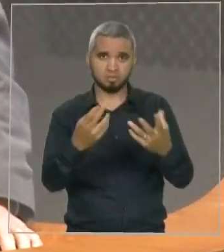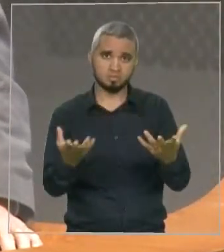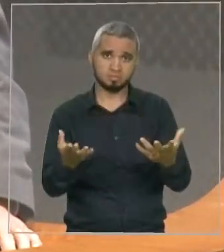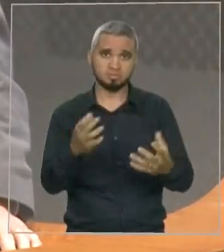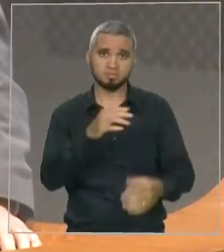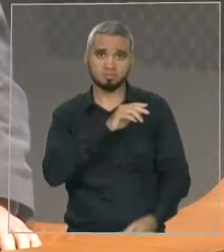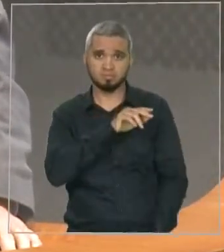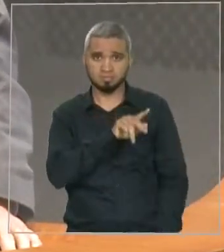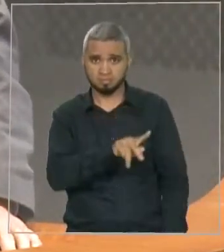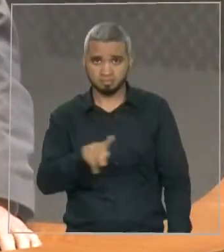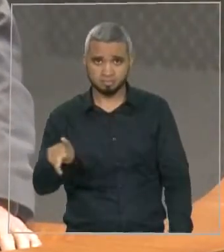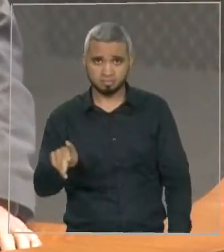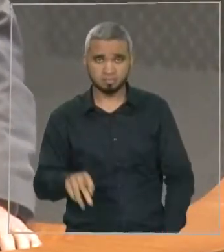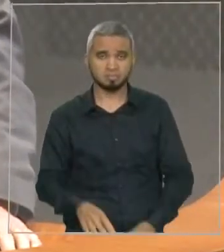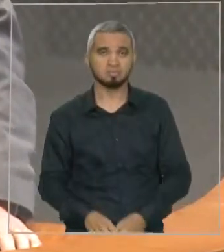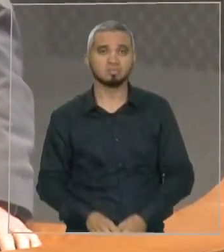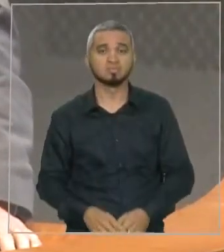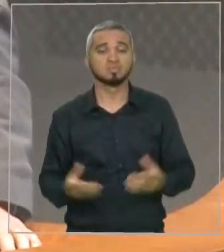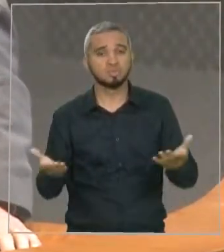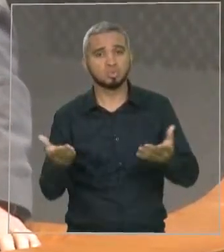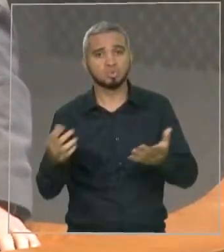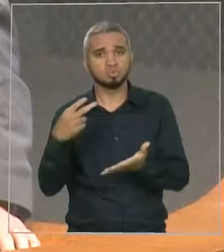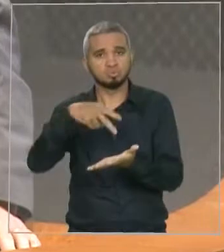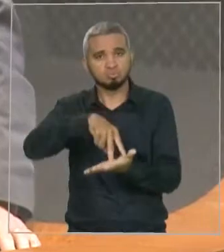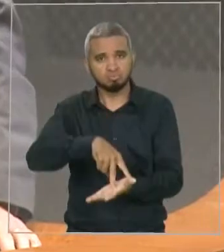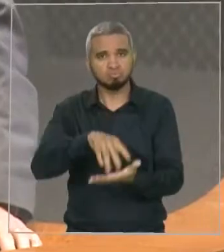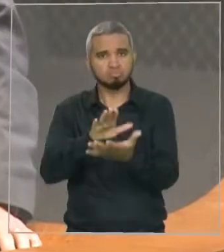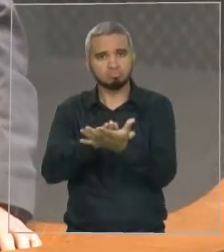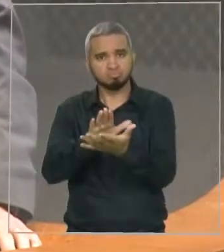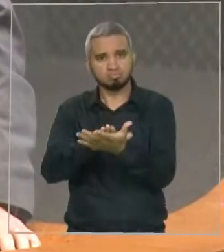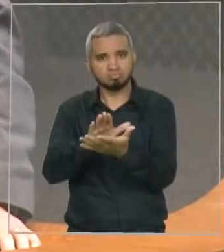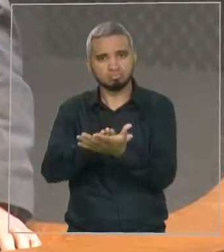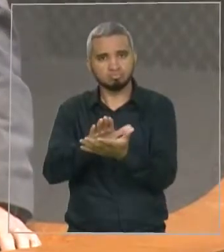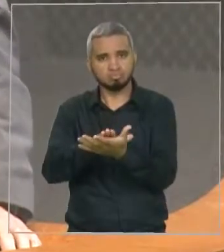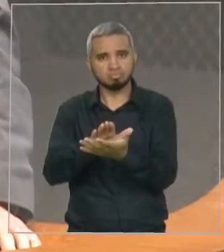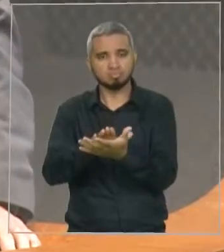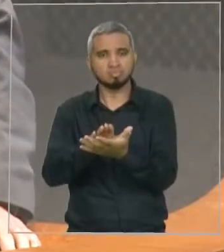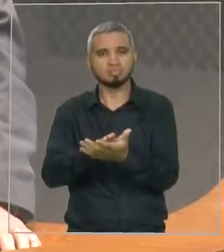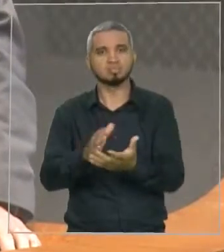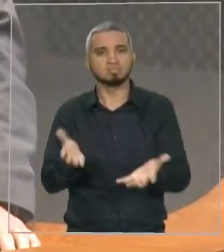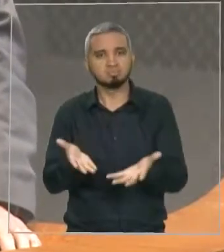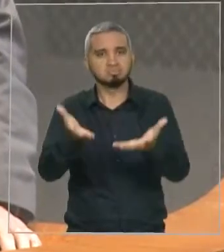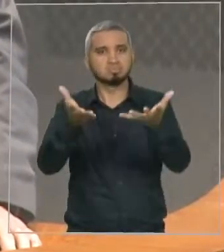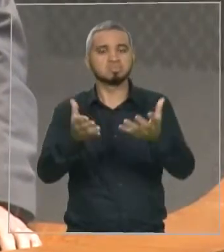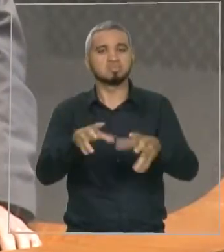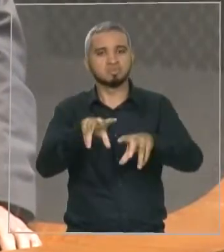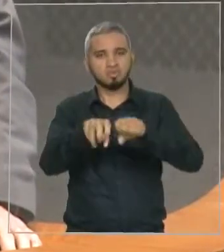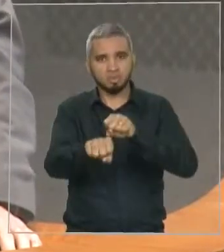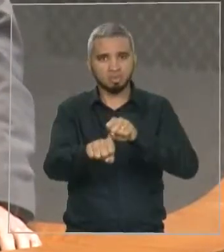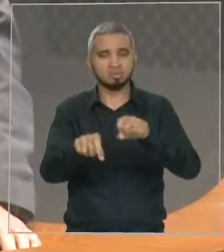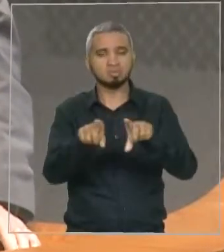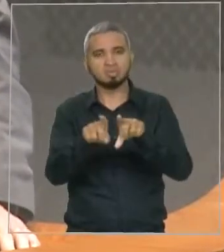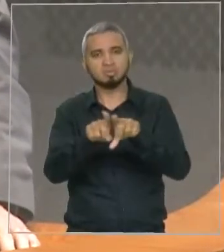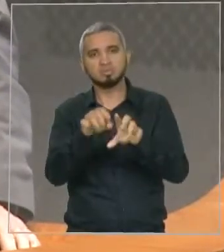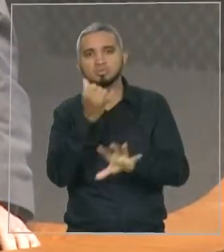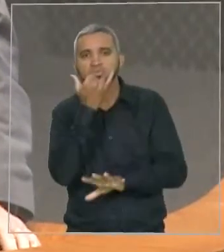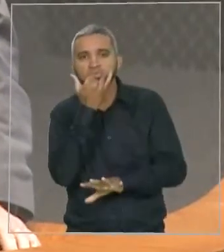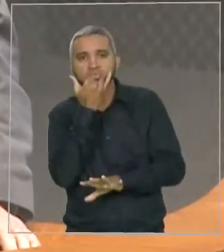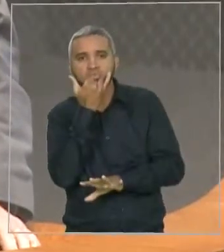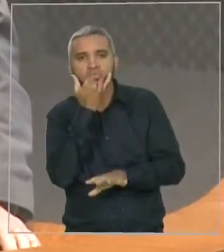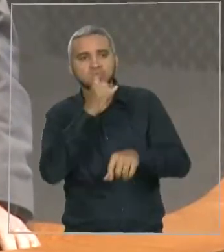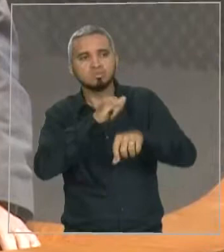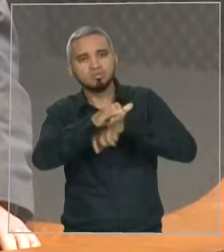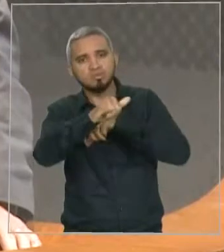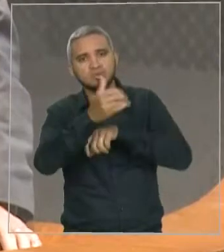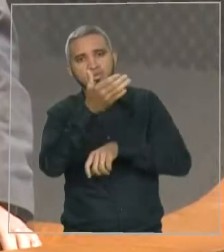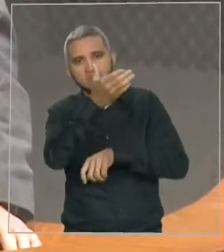nessa manhã enaltecer essa formatura e me justificar para todos os alunos e pais a minha ausência nessa